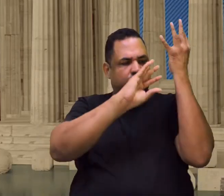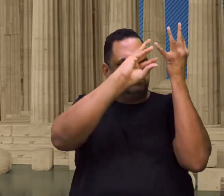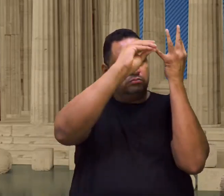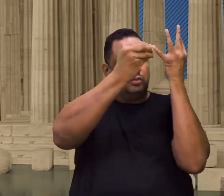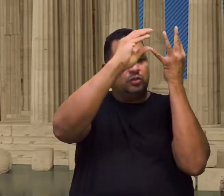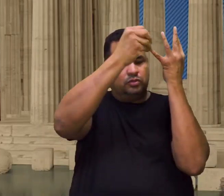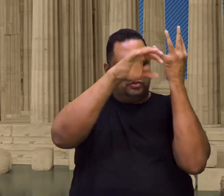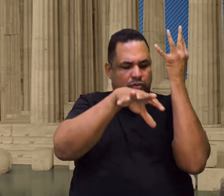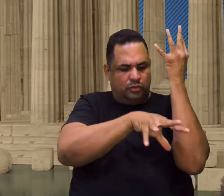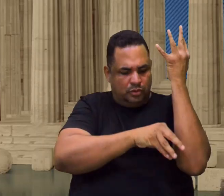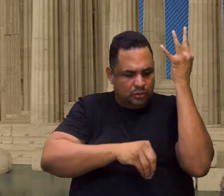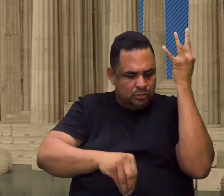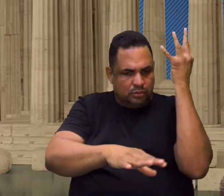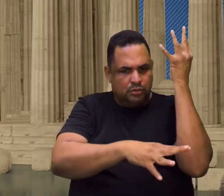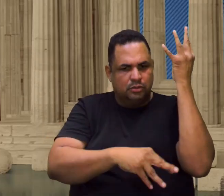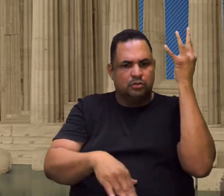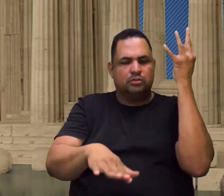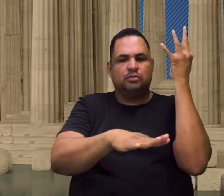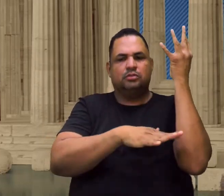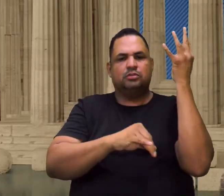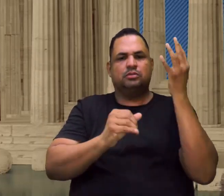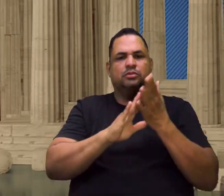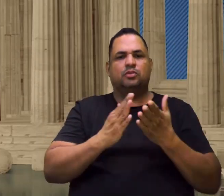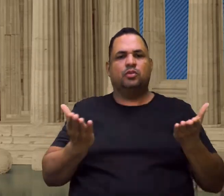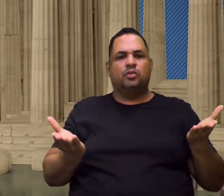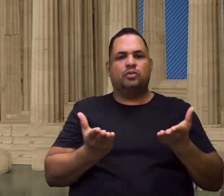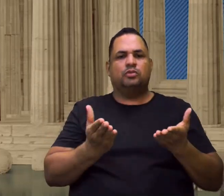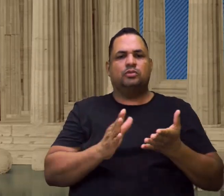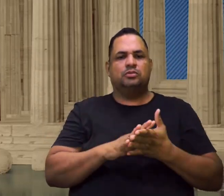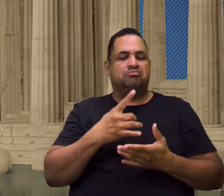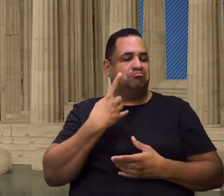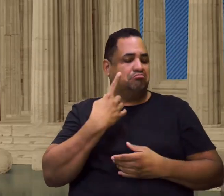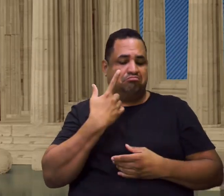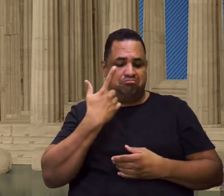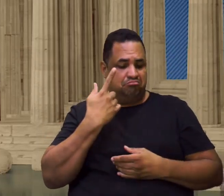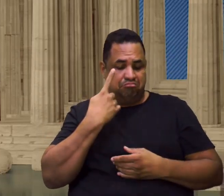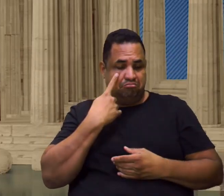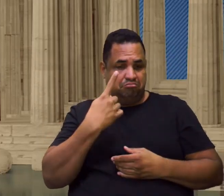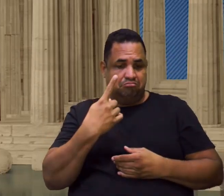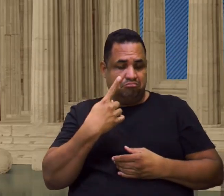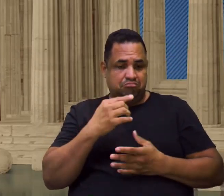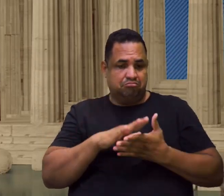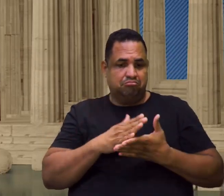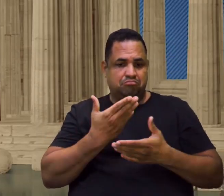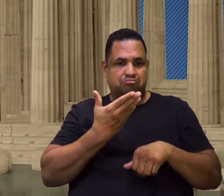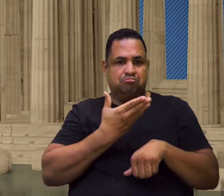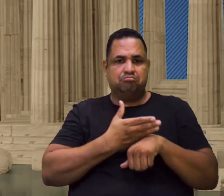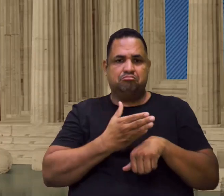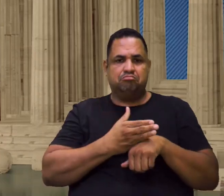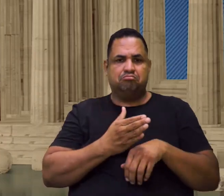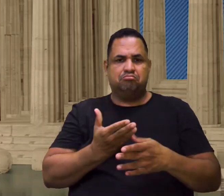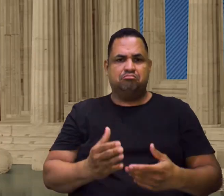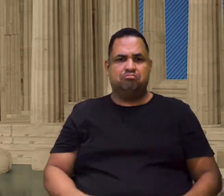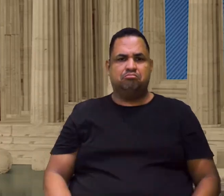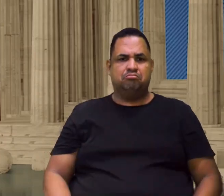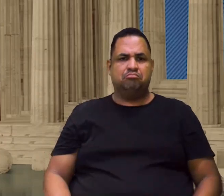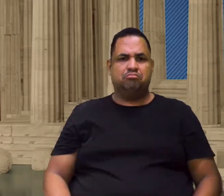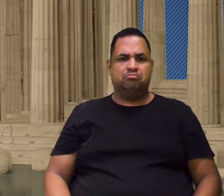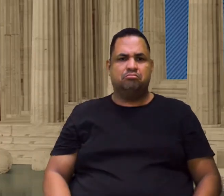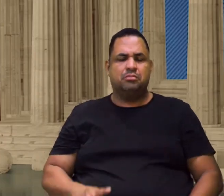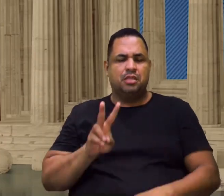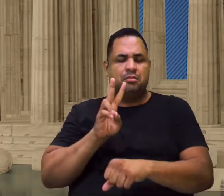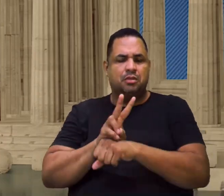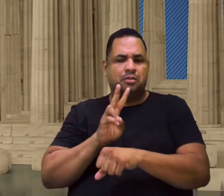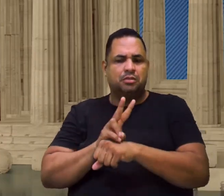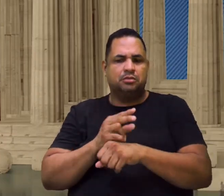interessante até. Mas hoje não, hoje. Inclusive a gente não vê essa prática até proibidas, nessa perspectiva de proteção do